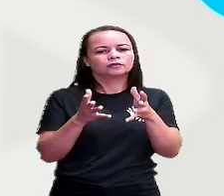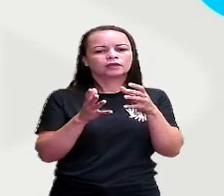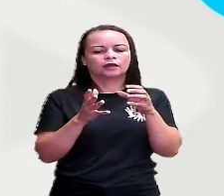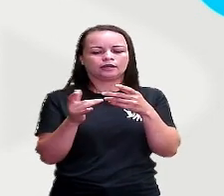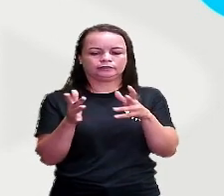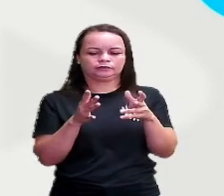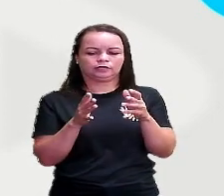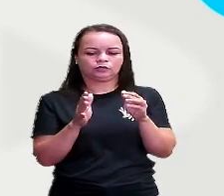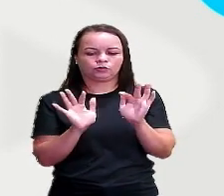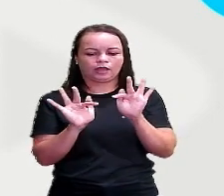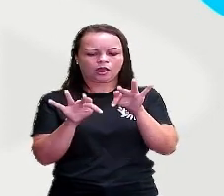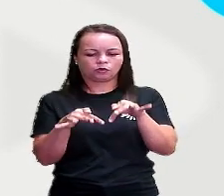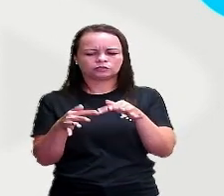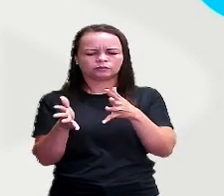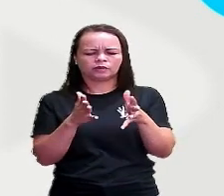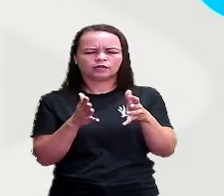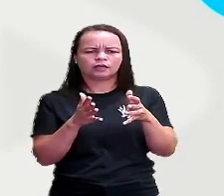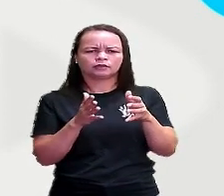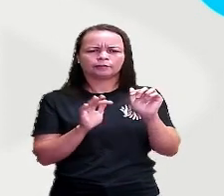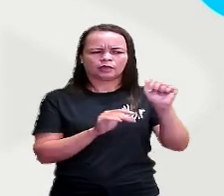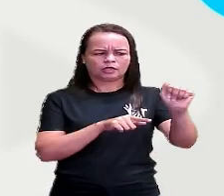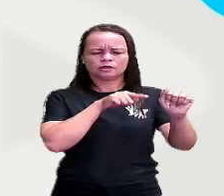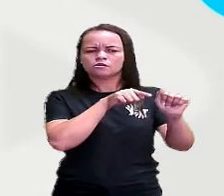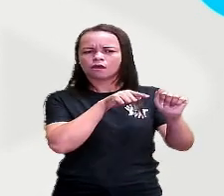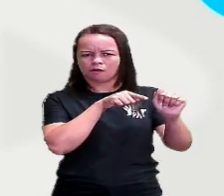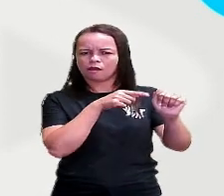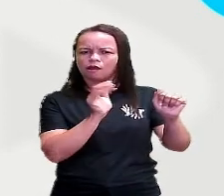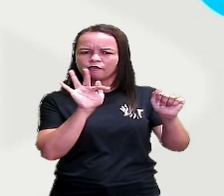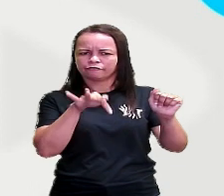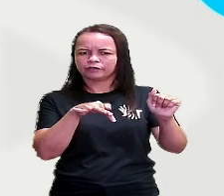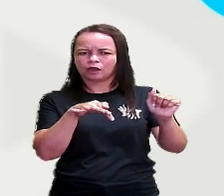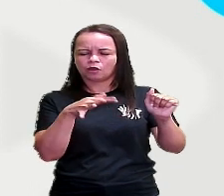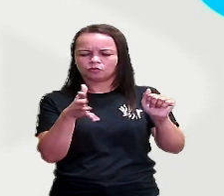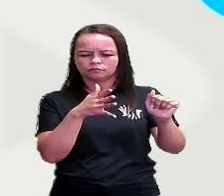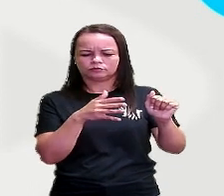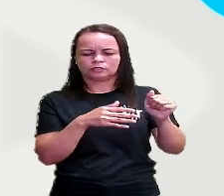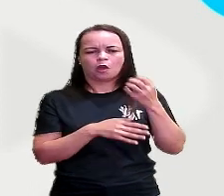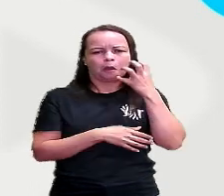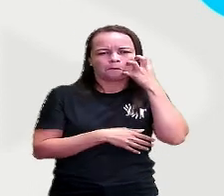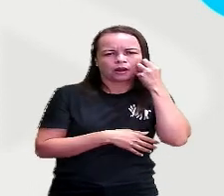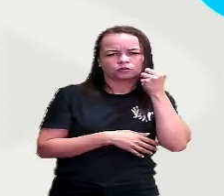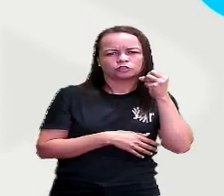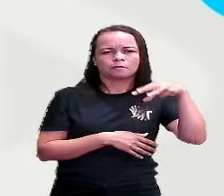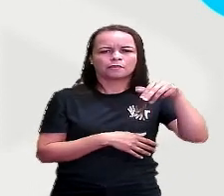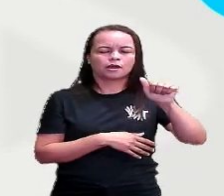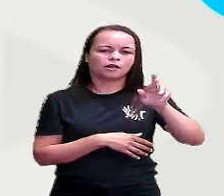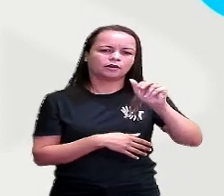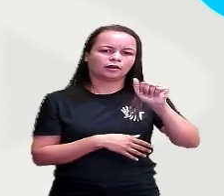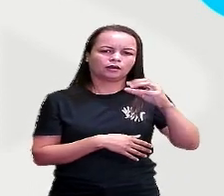aí você vai olhar, ela termina em A, se ela terminar em A, ela vai ser acentuada. Maracujá, tá vendo que foi?